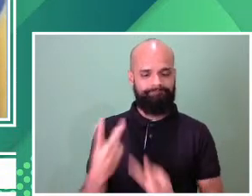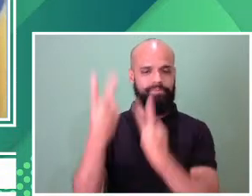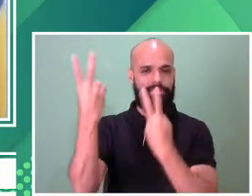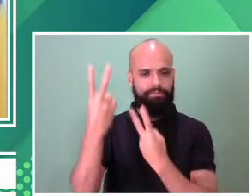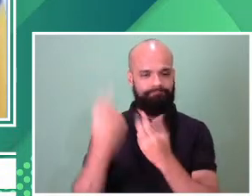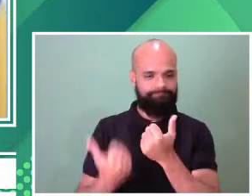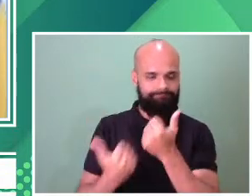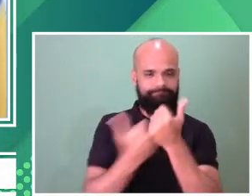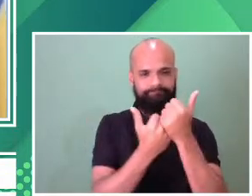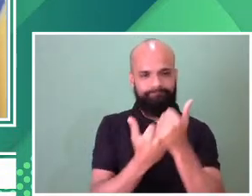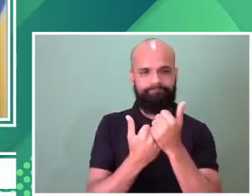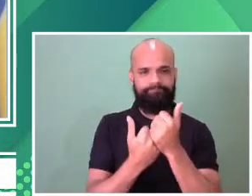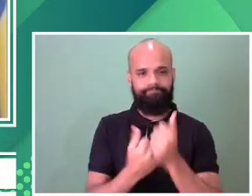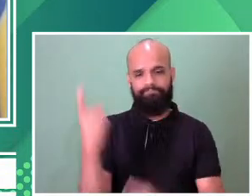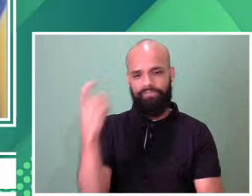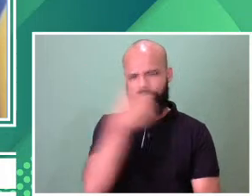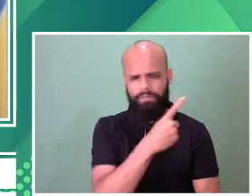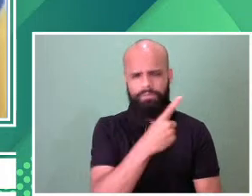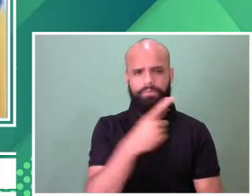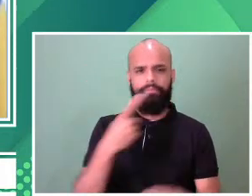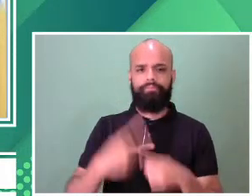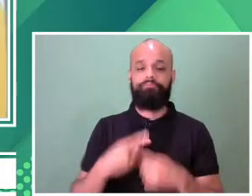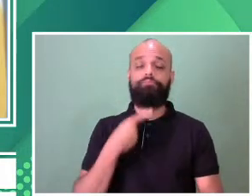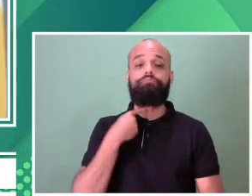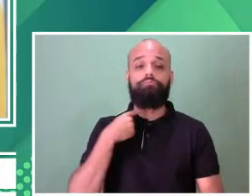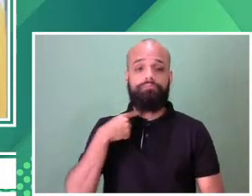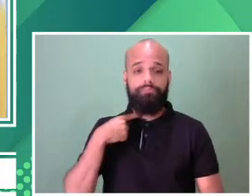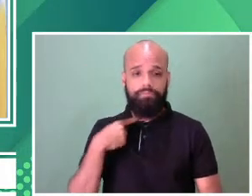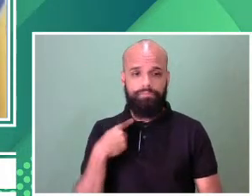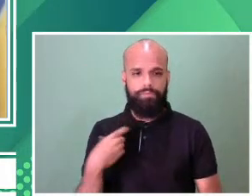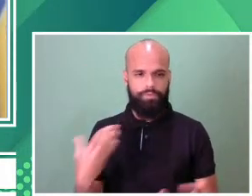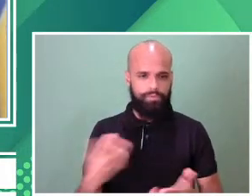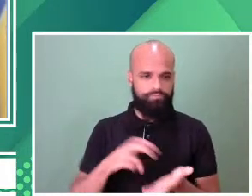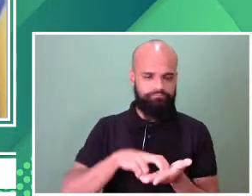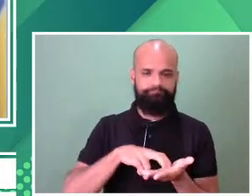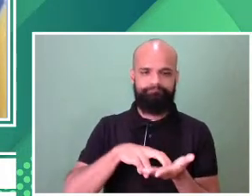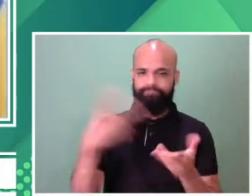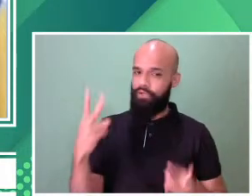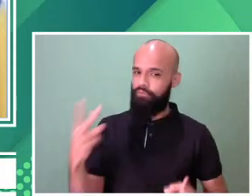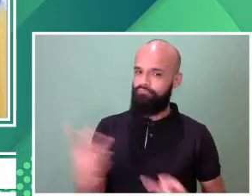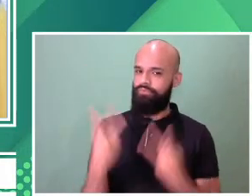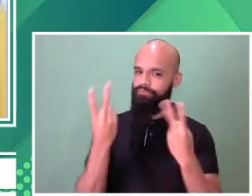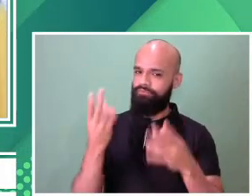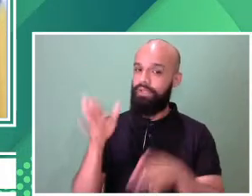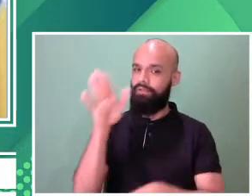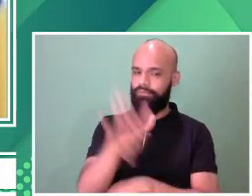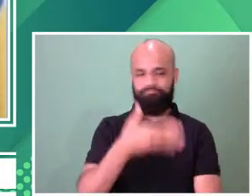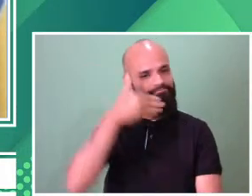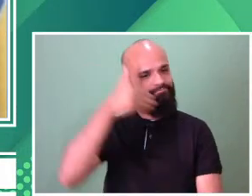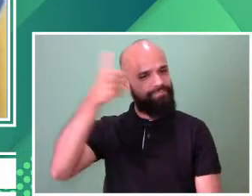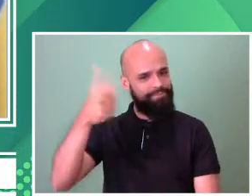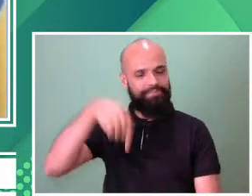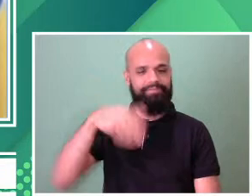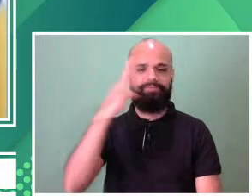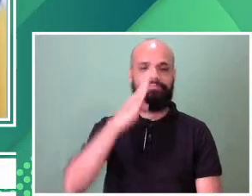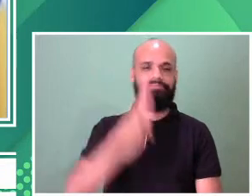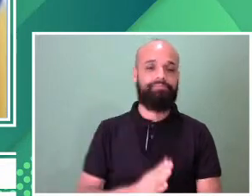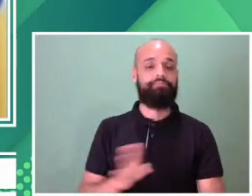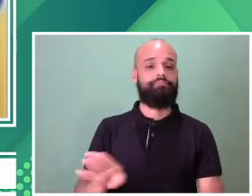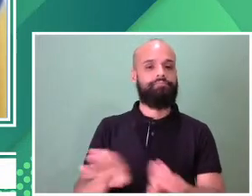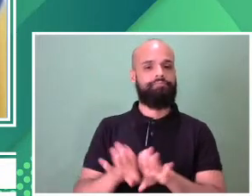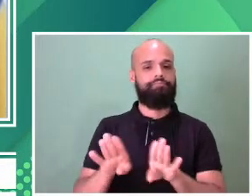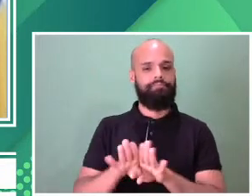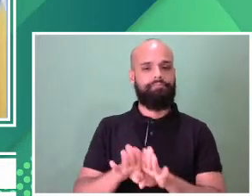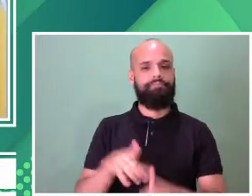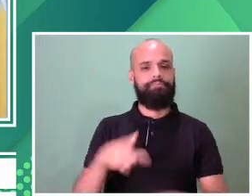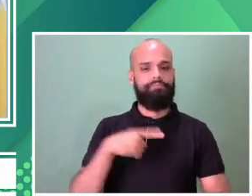nossas imensas dificuldades. Então, eu desejo que tenhamos uma manhã rica, uma tarde melhor ainda aqui no Brasil, e que possamos ter